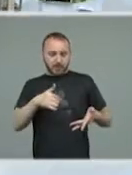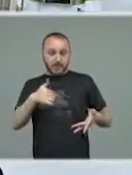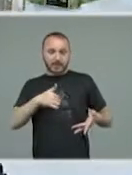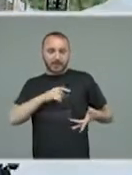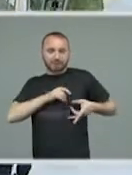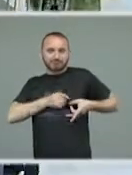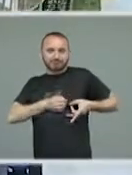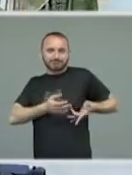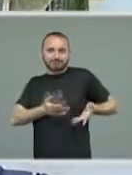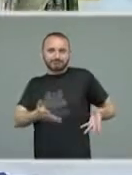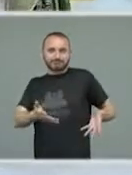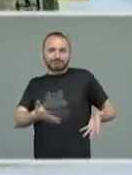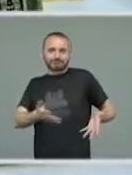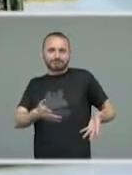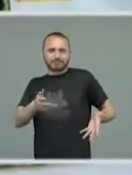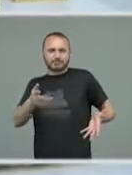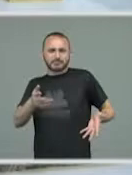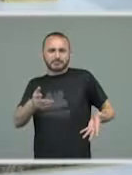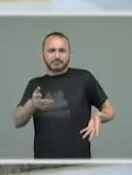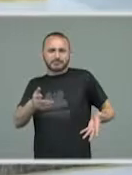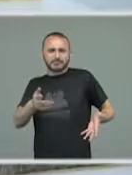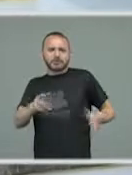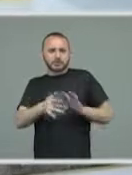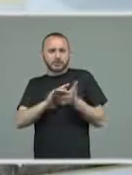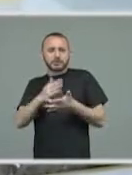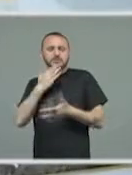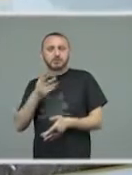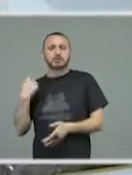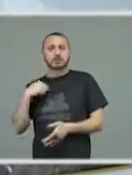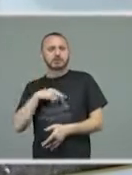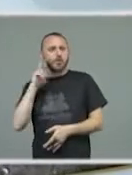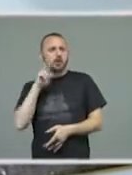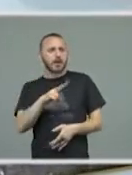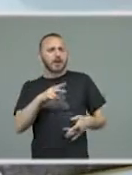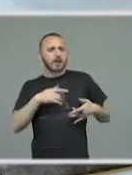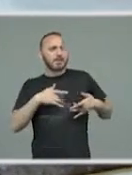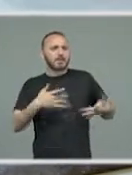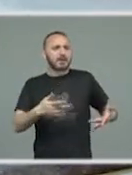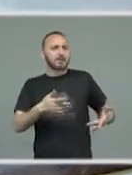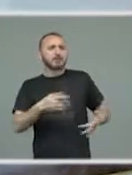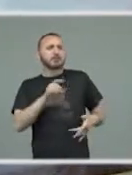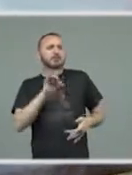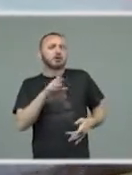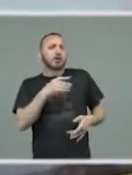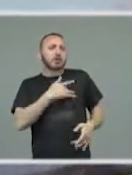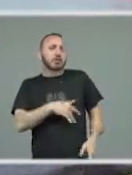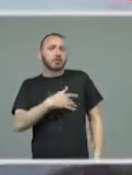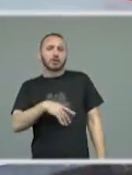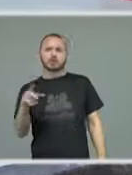chagas, não como a piedade negativa, não como uma